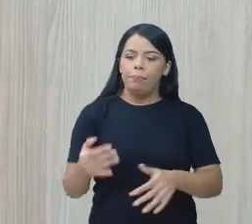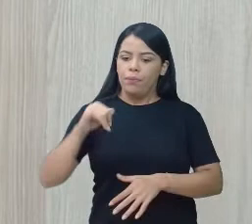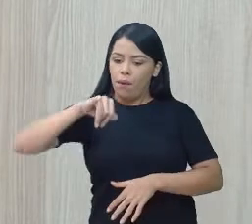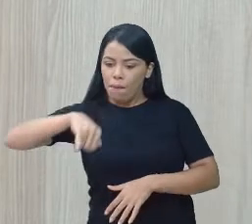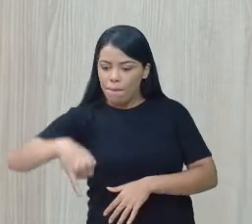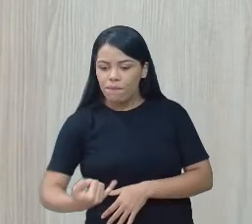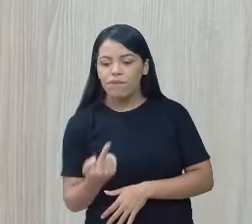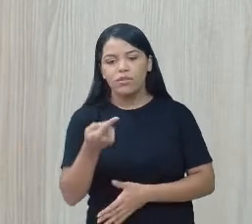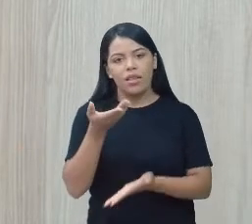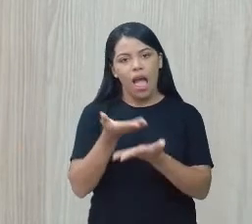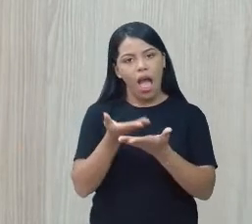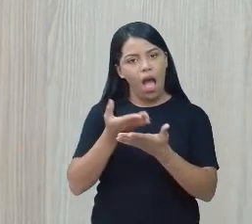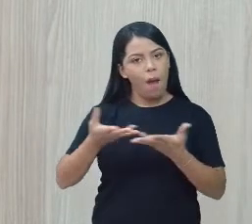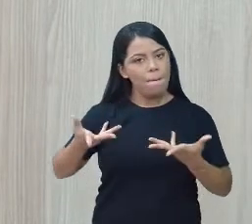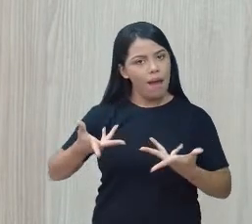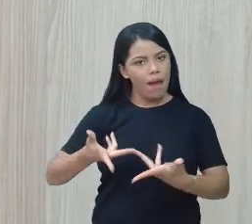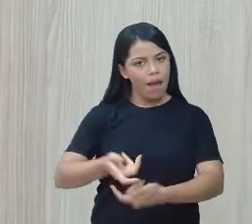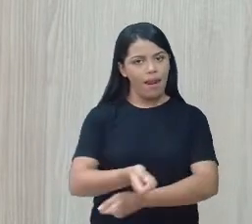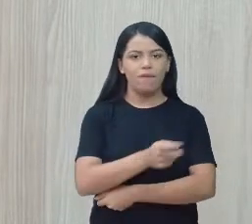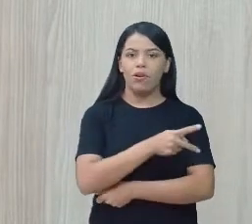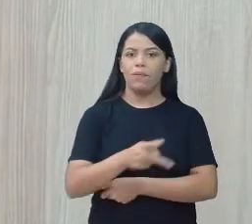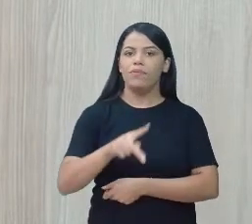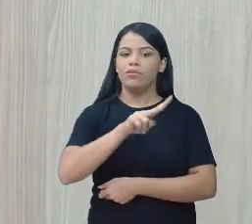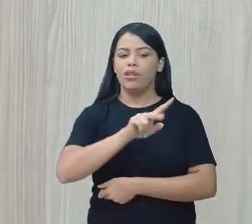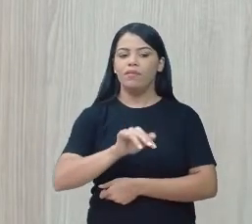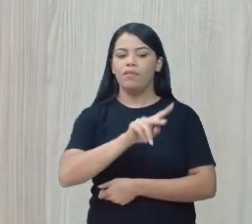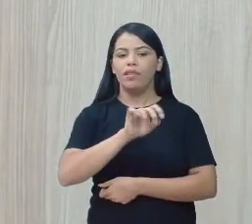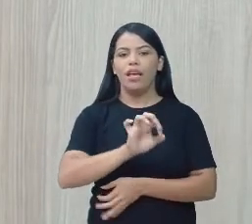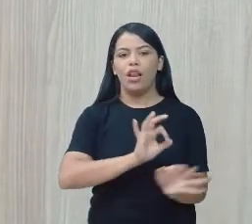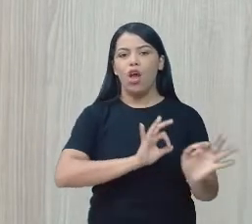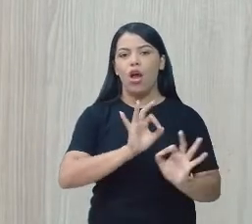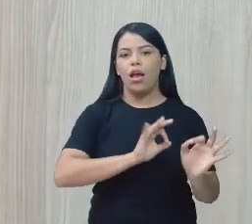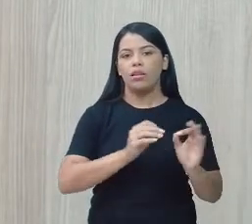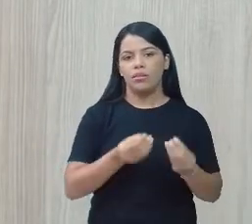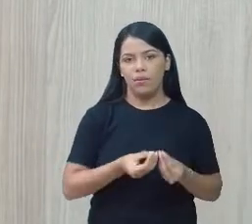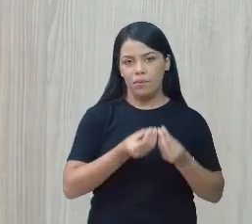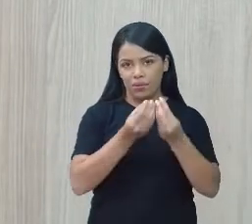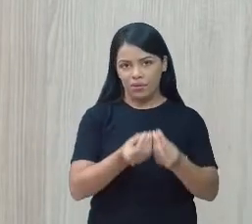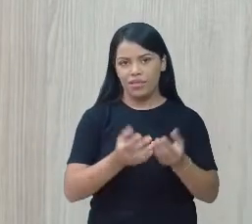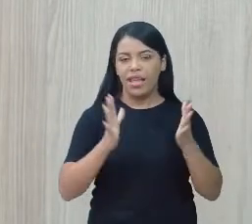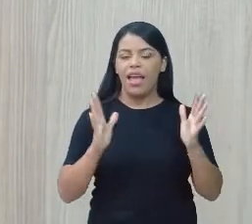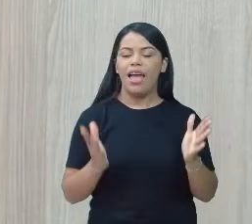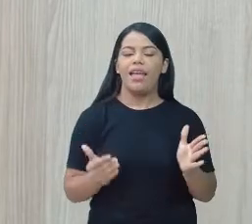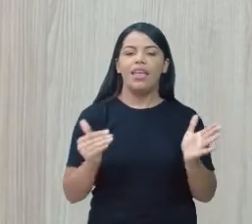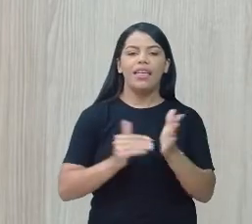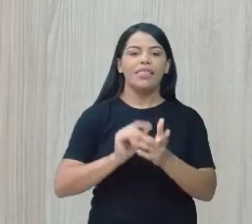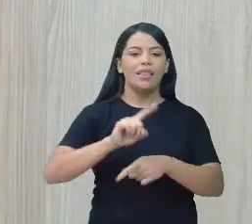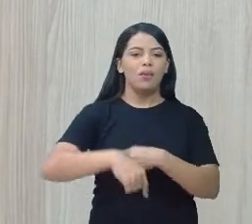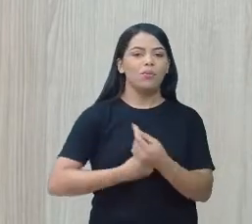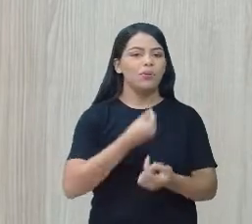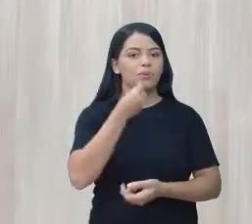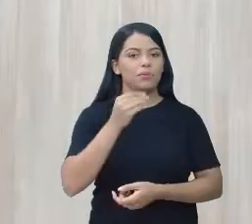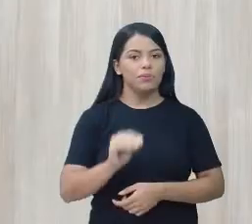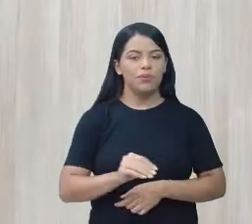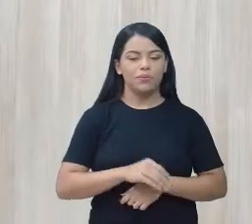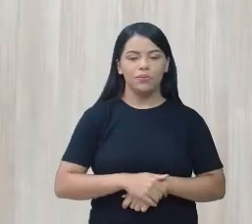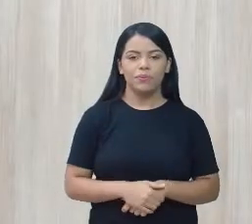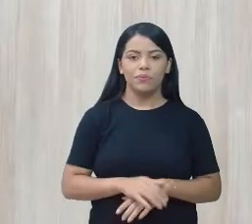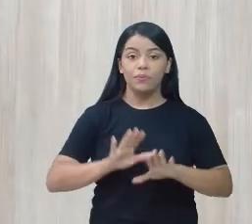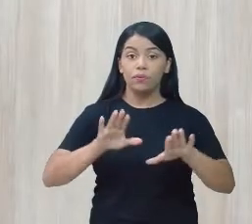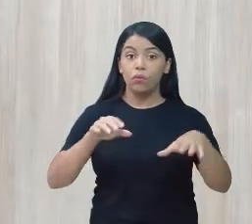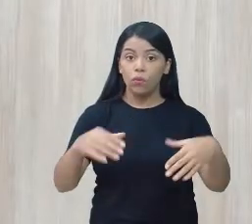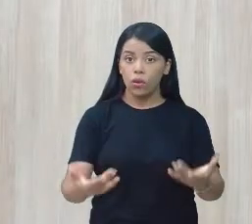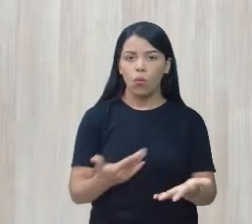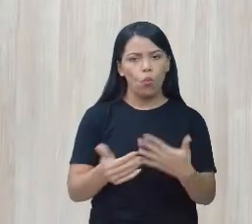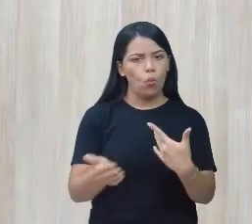essa aula maravilhosa que a professora Viviane preparou para vocês e até daqui a pouco. Um beijo. Isso, qualquer coisa